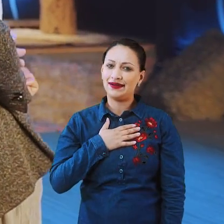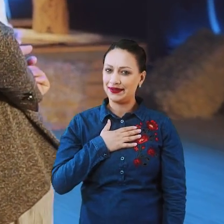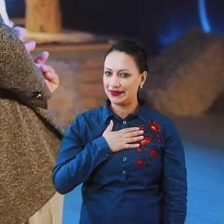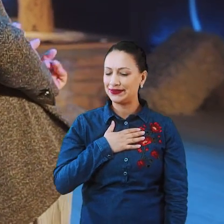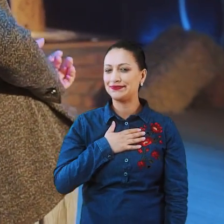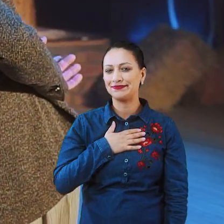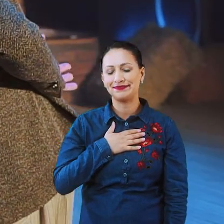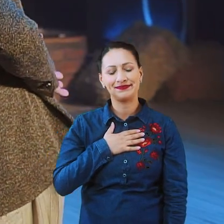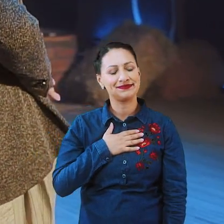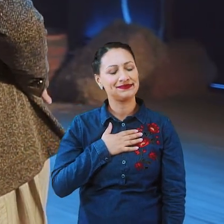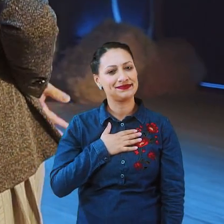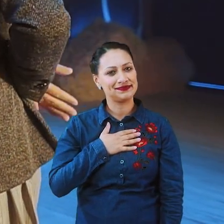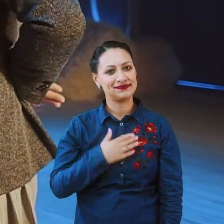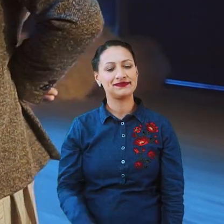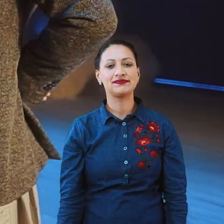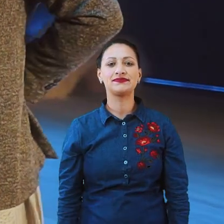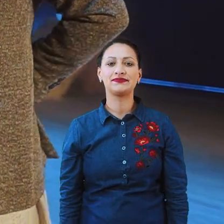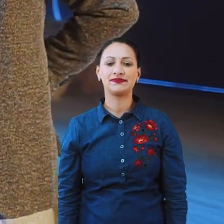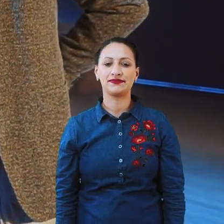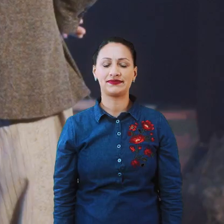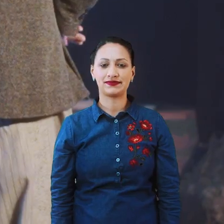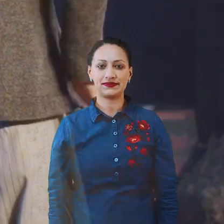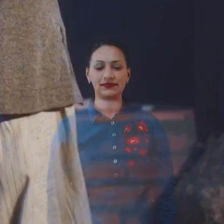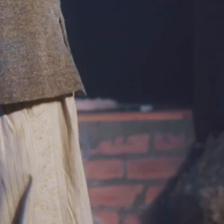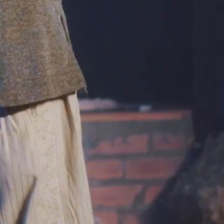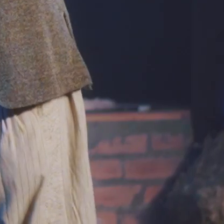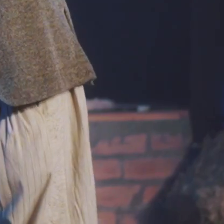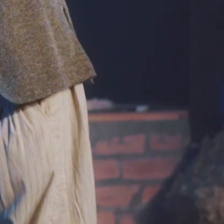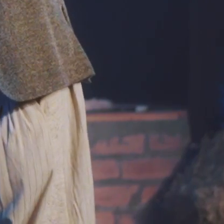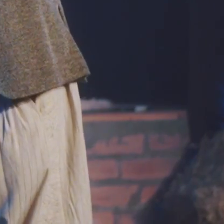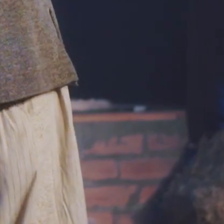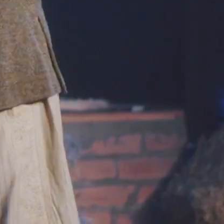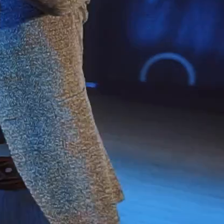querer? Ai. Bate palma!